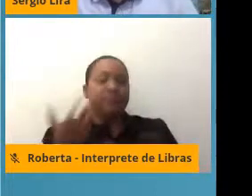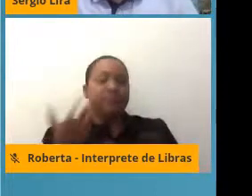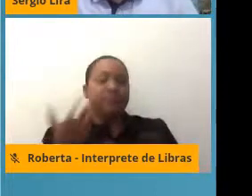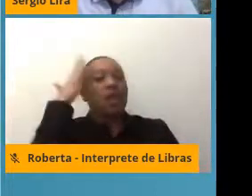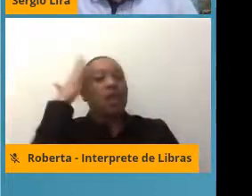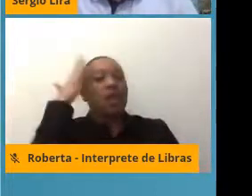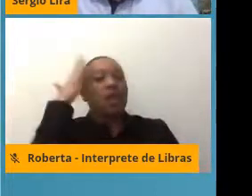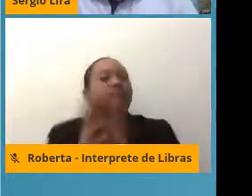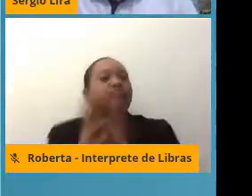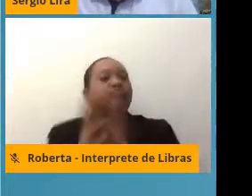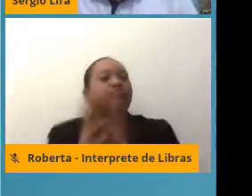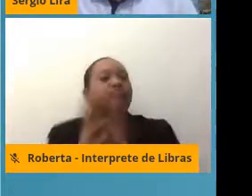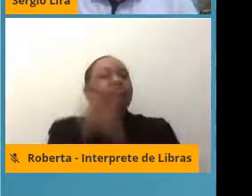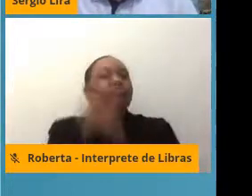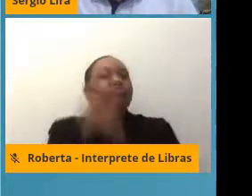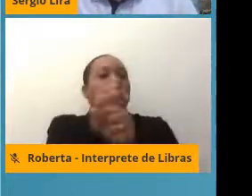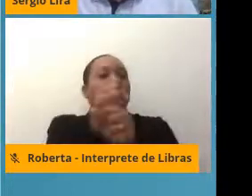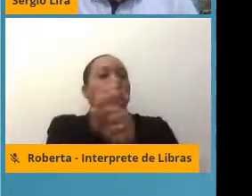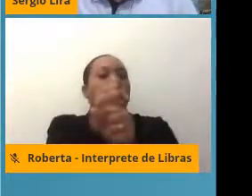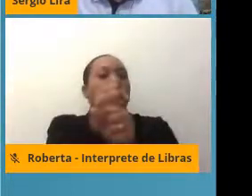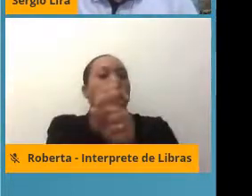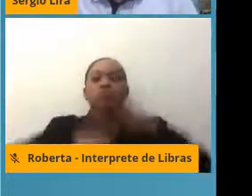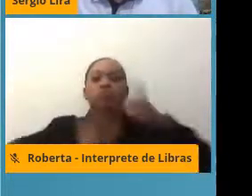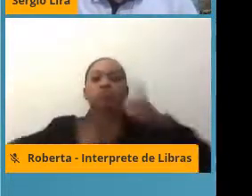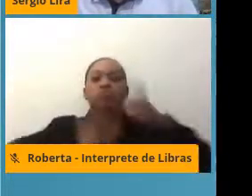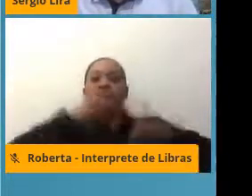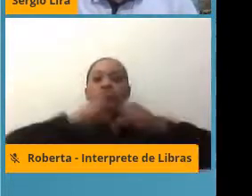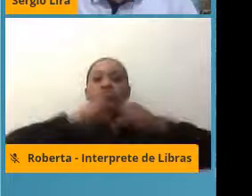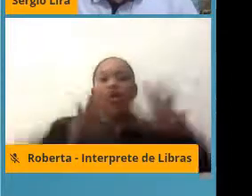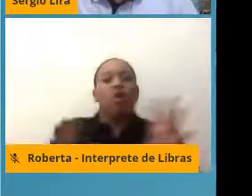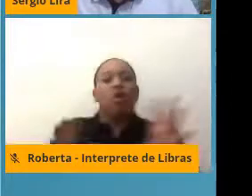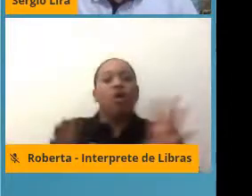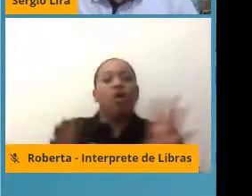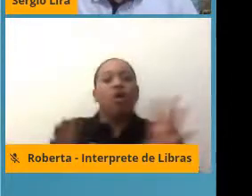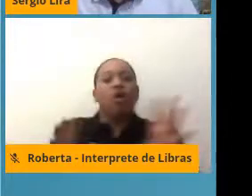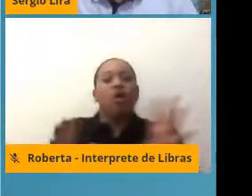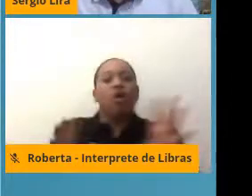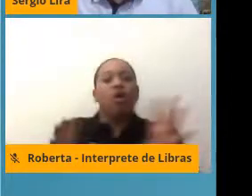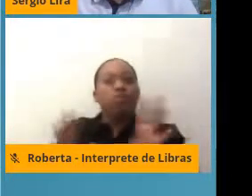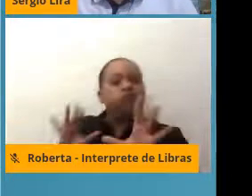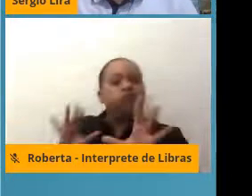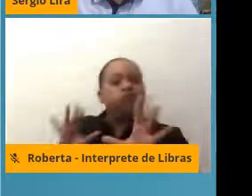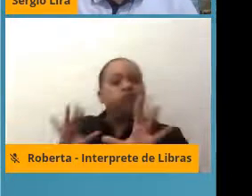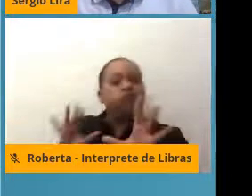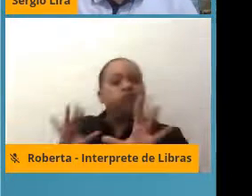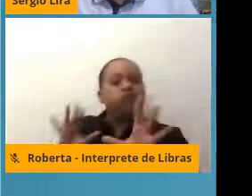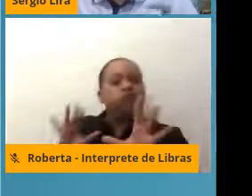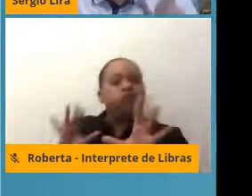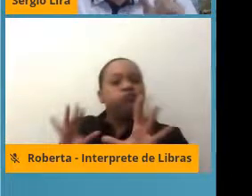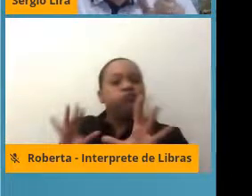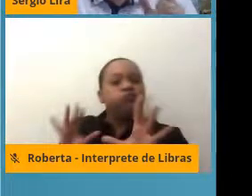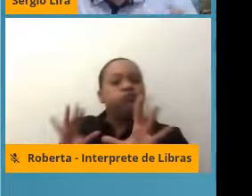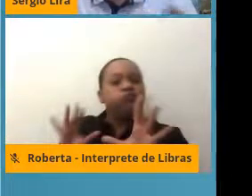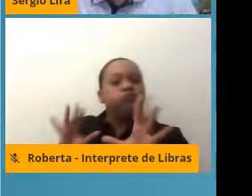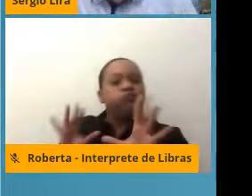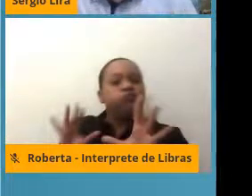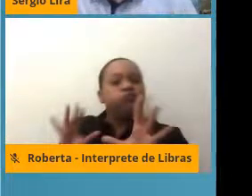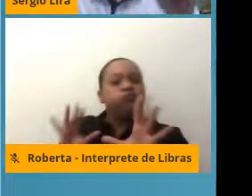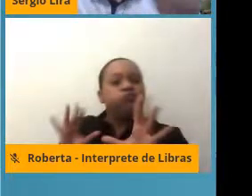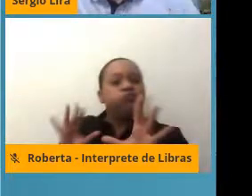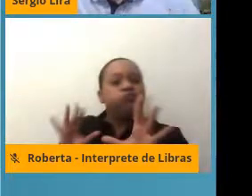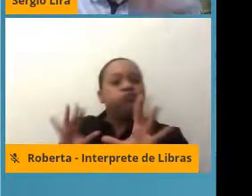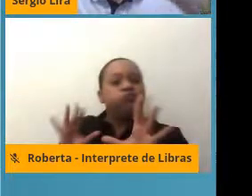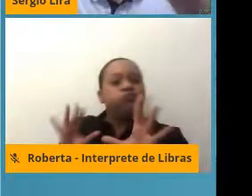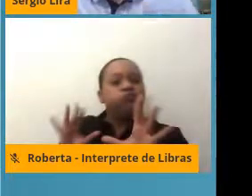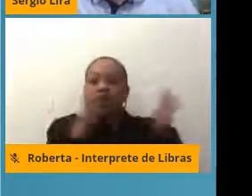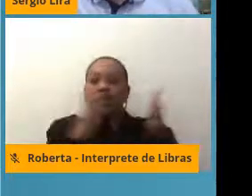o tempo vai passando. O período infeccioso é determinado na simulação, cada bolinha vermelha demora um certo tempo